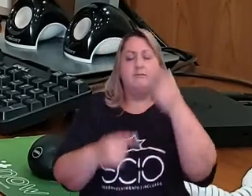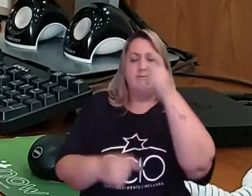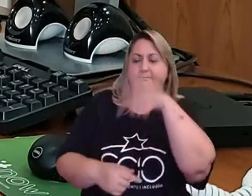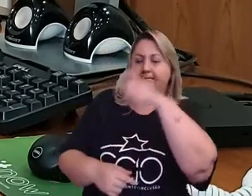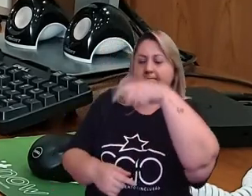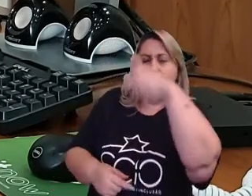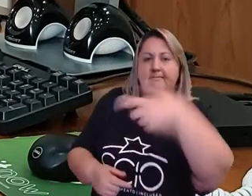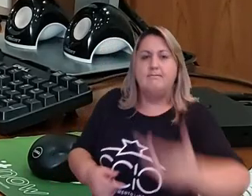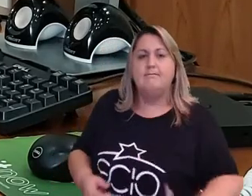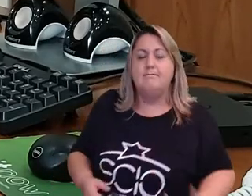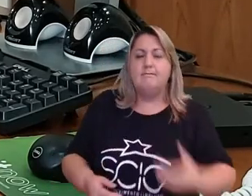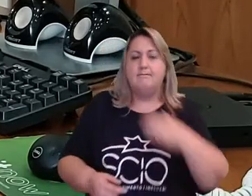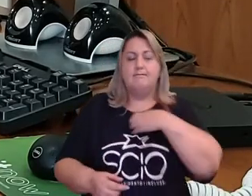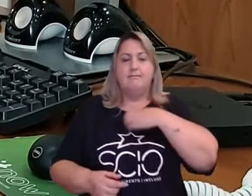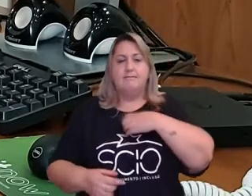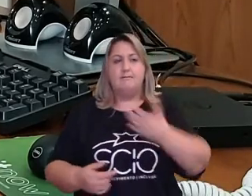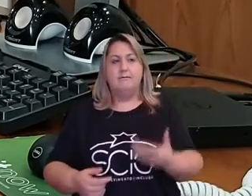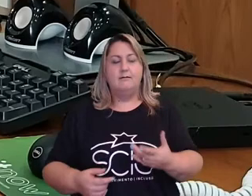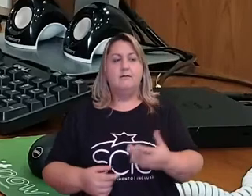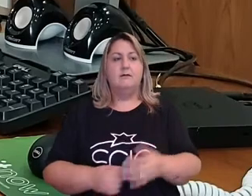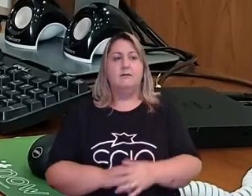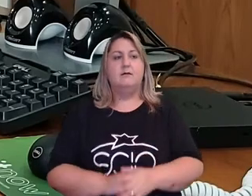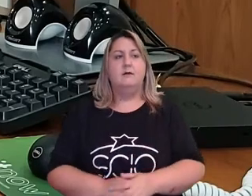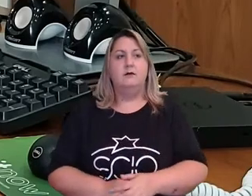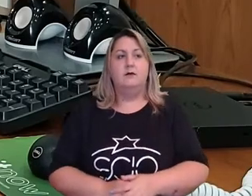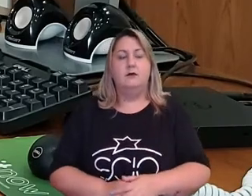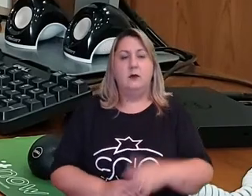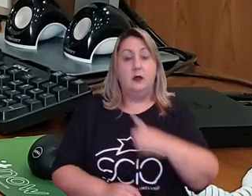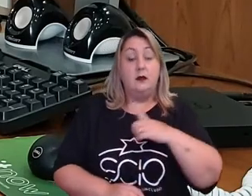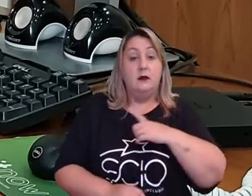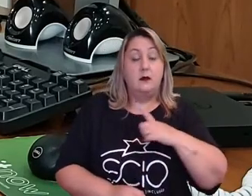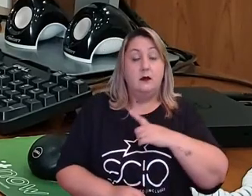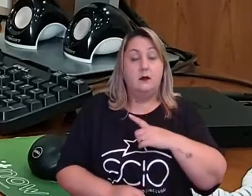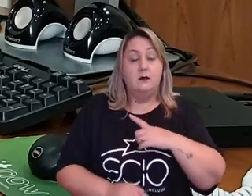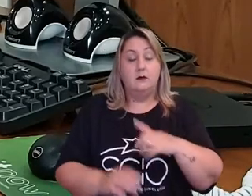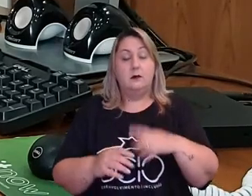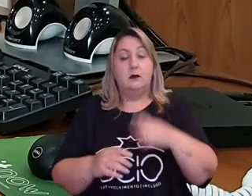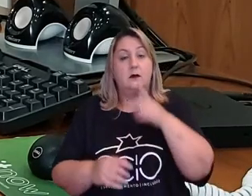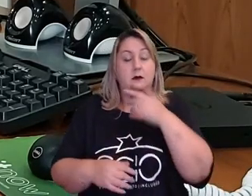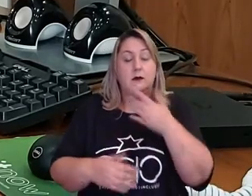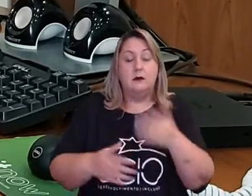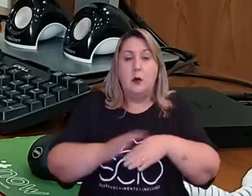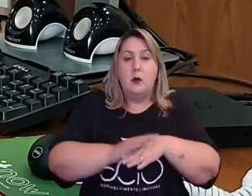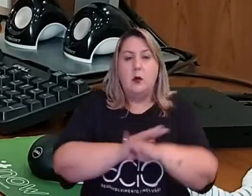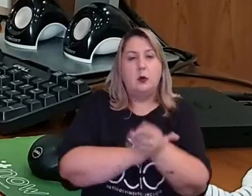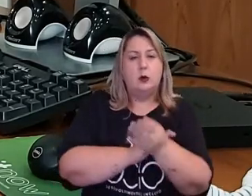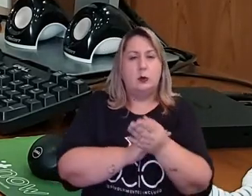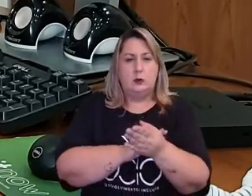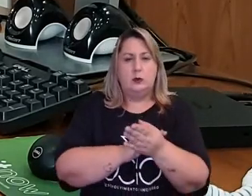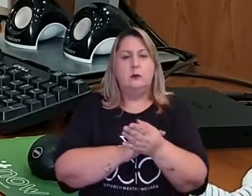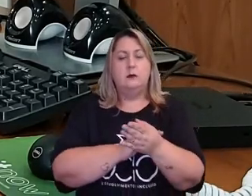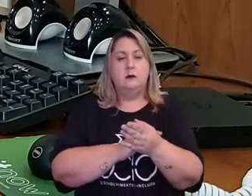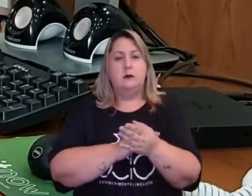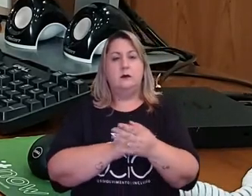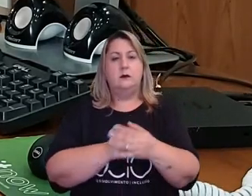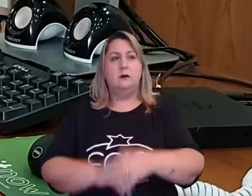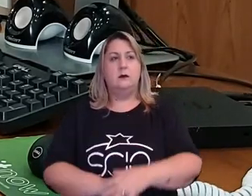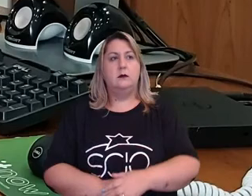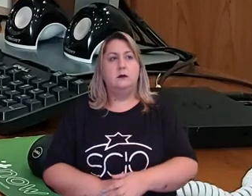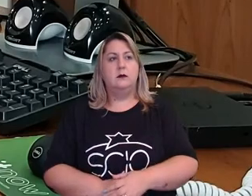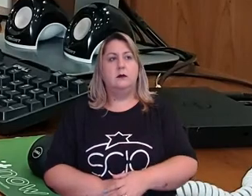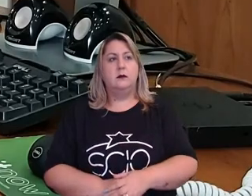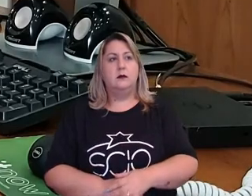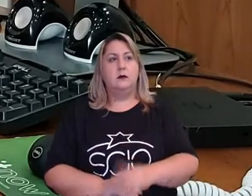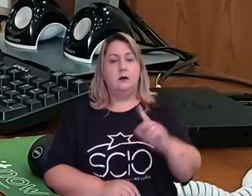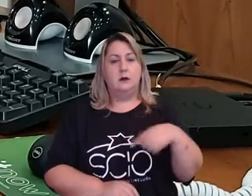né? O comportamento, ele vem dessa questão do rito que vira hábito e que vira cultura. E a gente sabe que o maior impactante dos acidentes